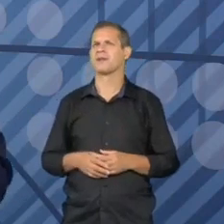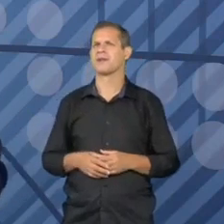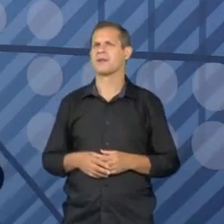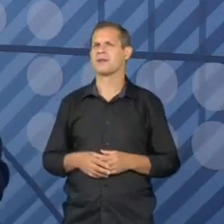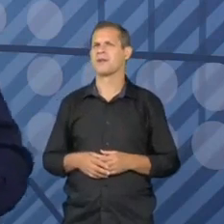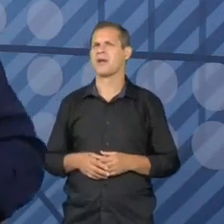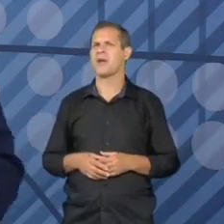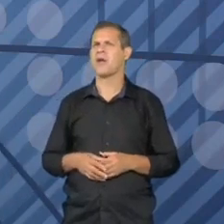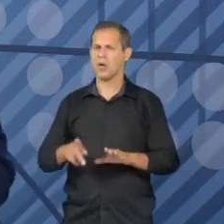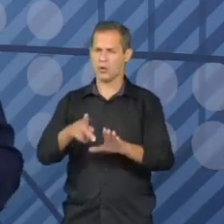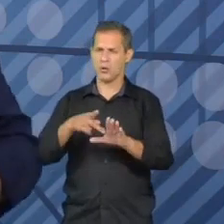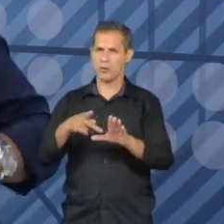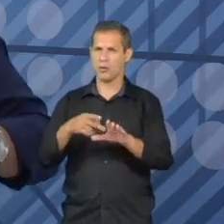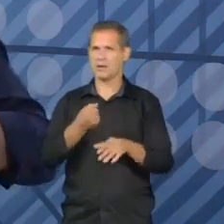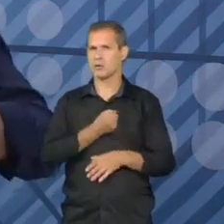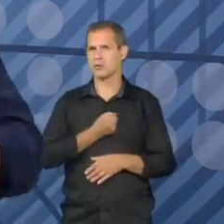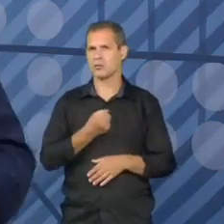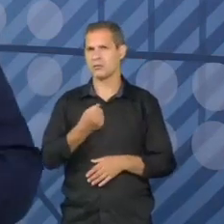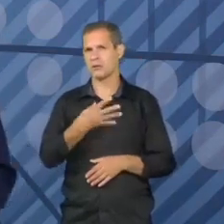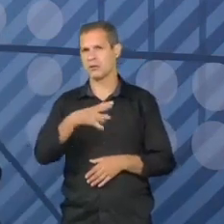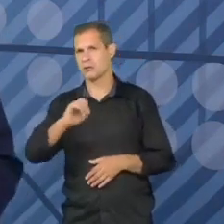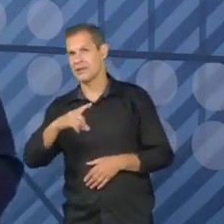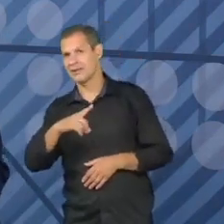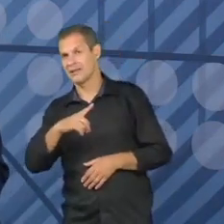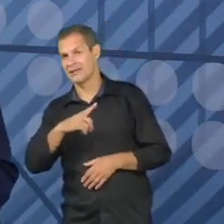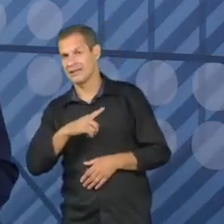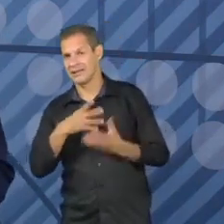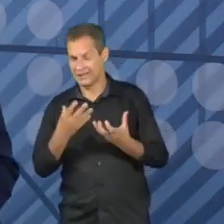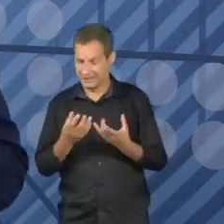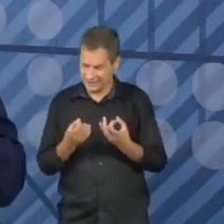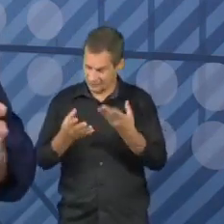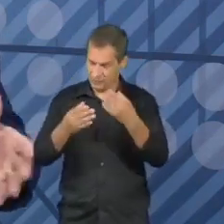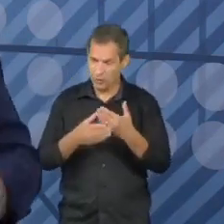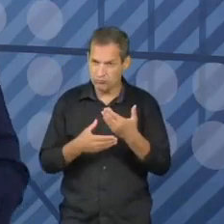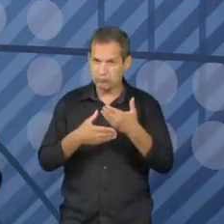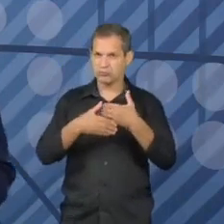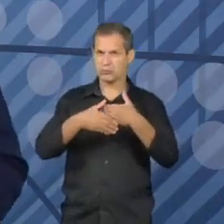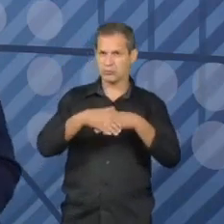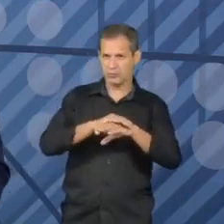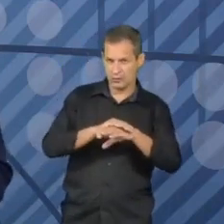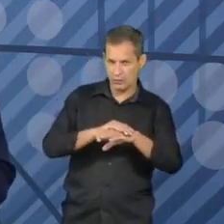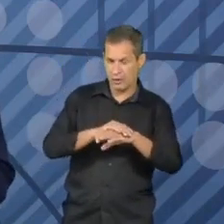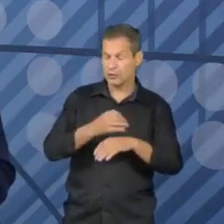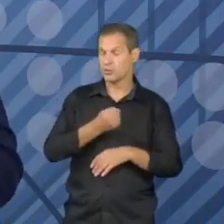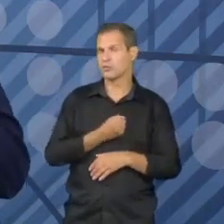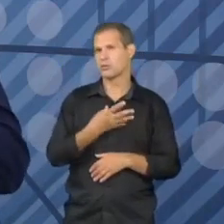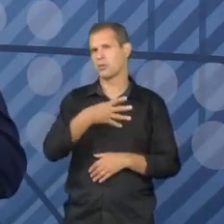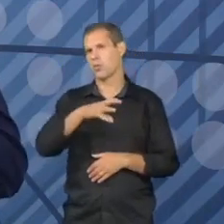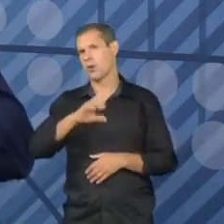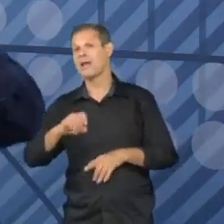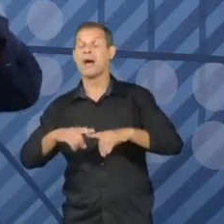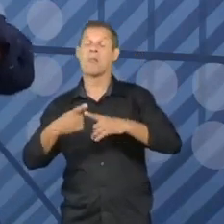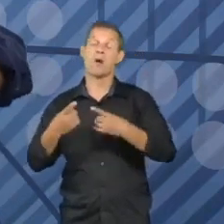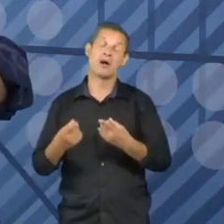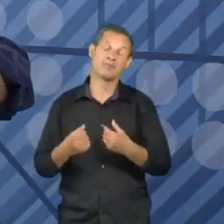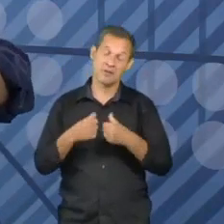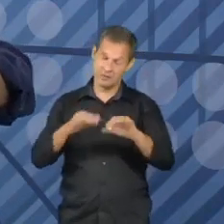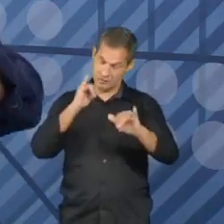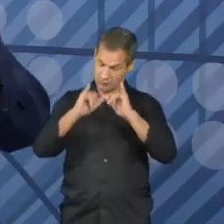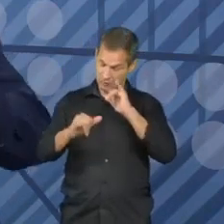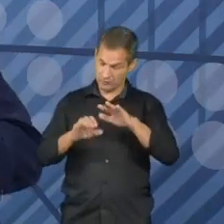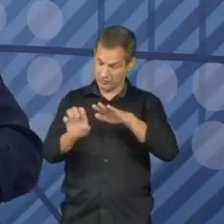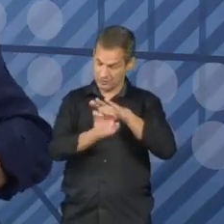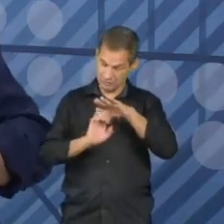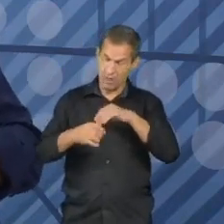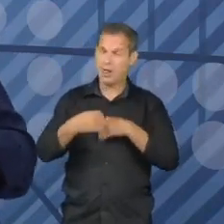no tamanho 40 e a gente tem o interesse em vender um calçado que tenha tamanho 40. Só que daí, essa informação da